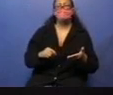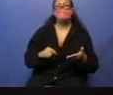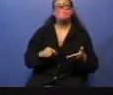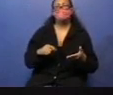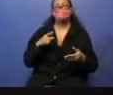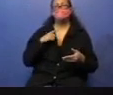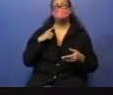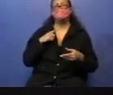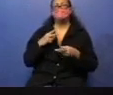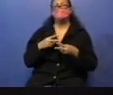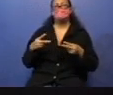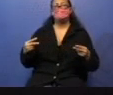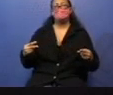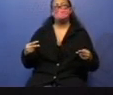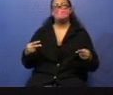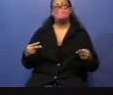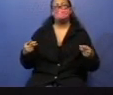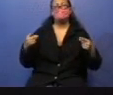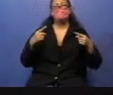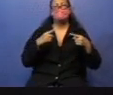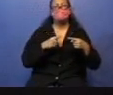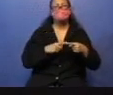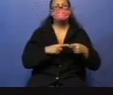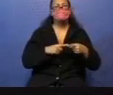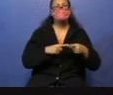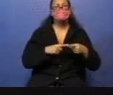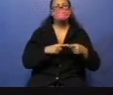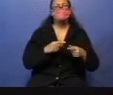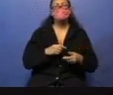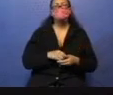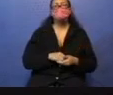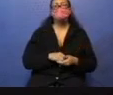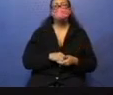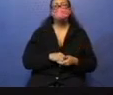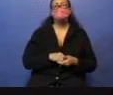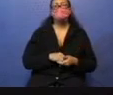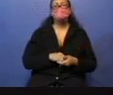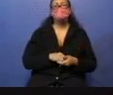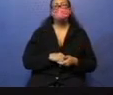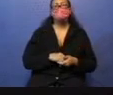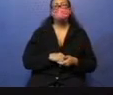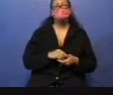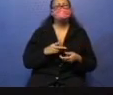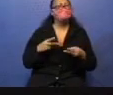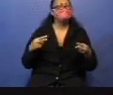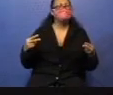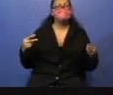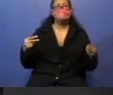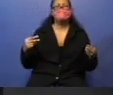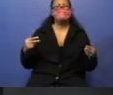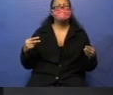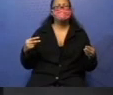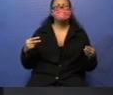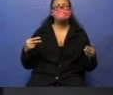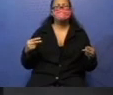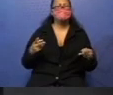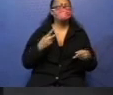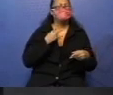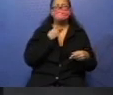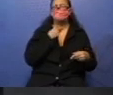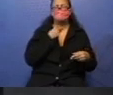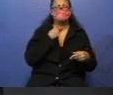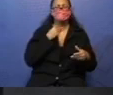coisa que não está combinando com o que nós falamos. Tem alguma coisa aqui que a gente falou que não pode ser desse